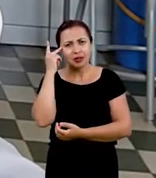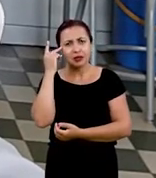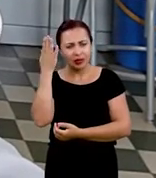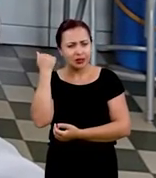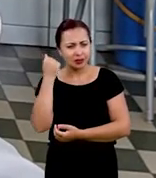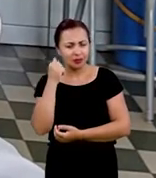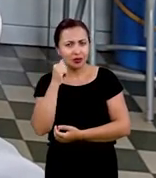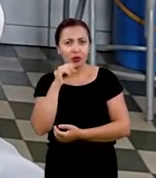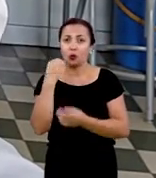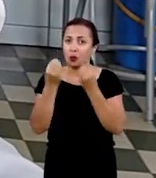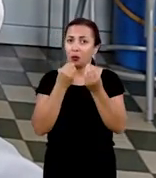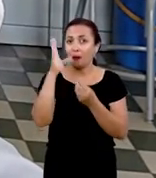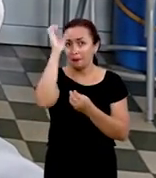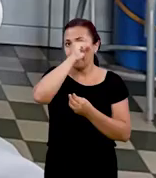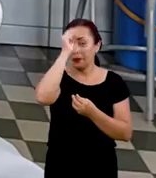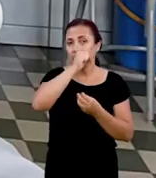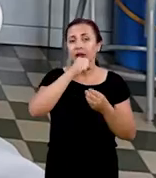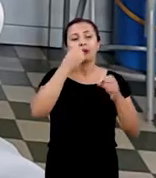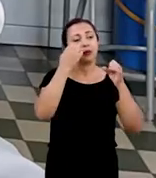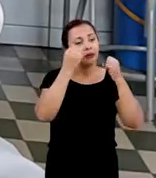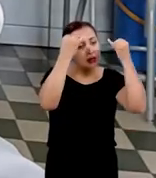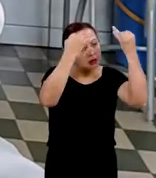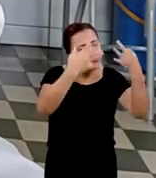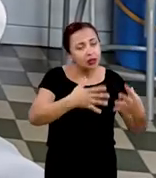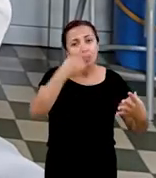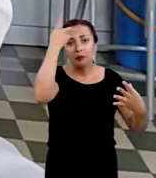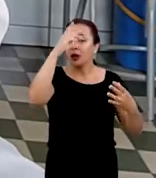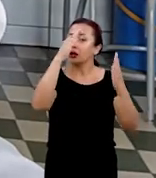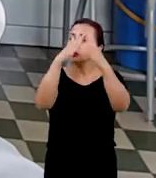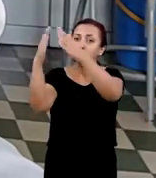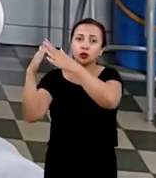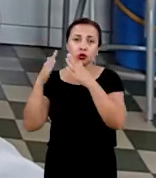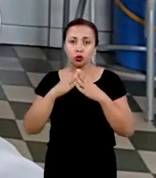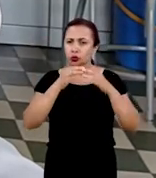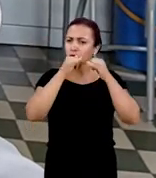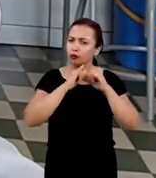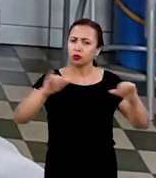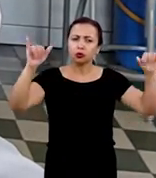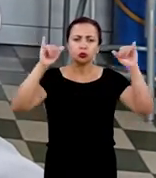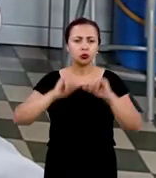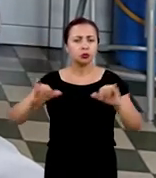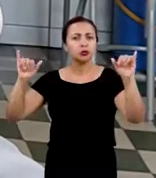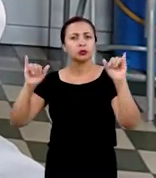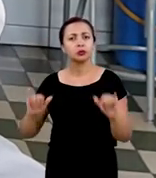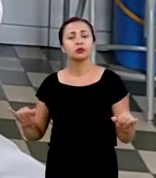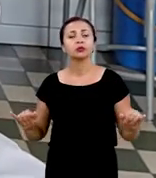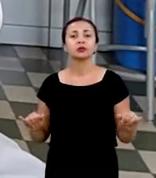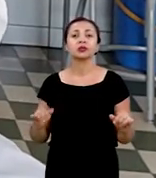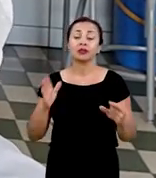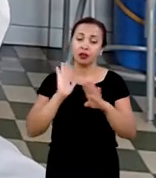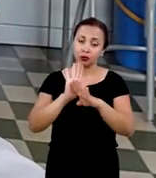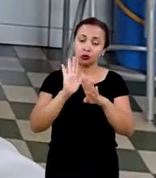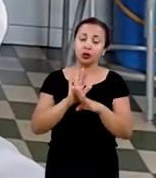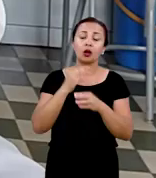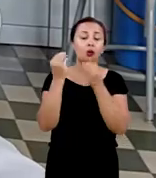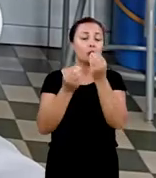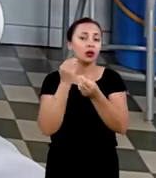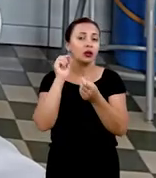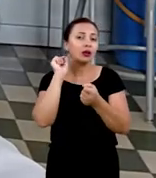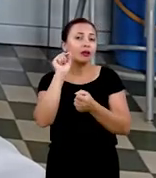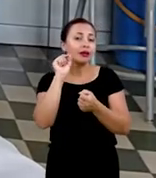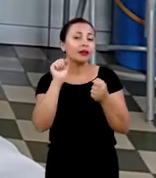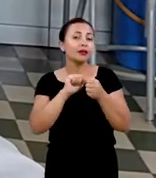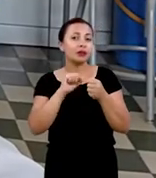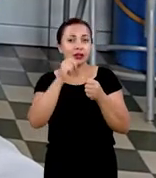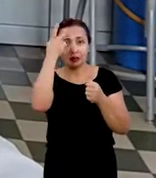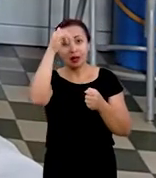só eles irão aprender, como irão transmitir seus ensinamentos para os vizinhos, e com isso, com a ajuda do folder, vão saber as medidas que podem